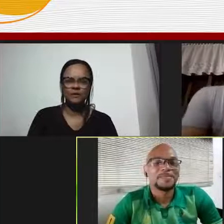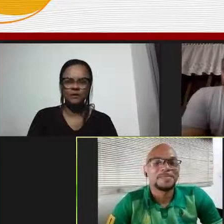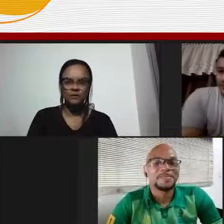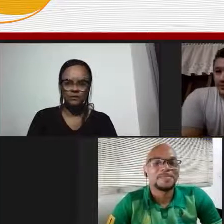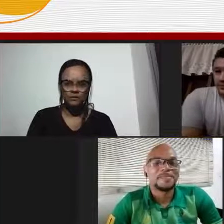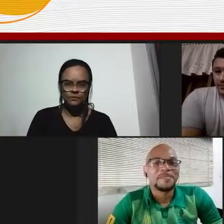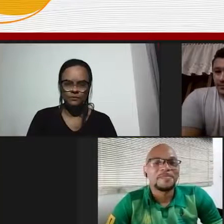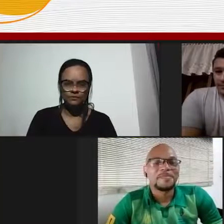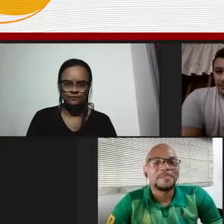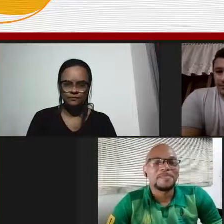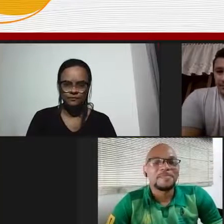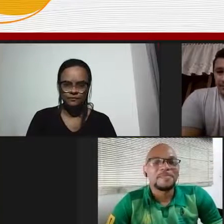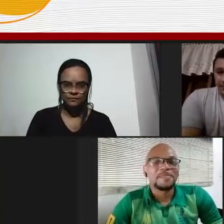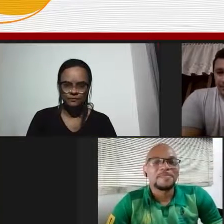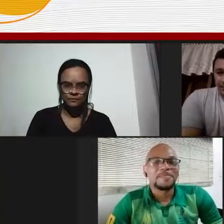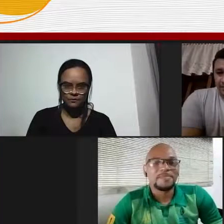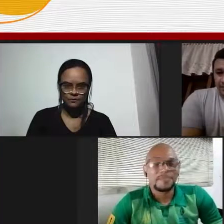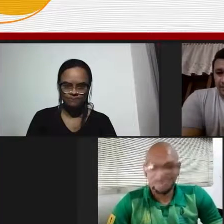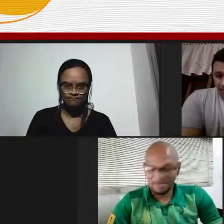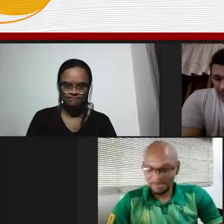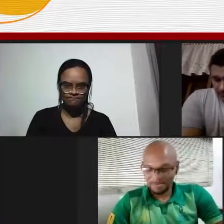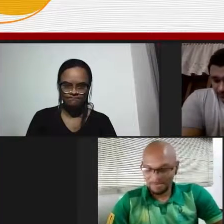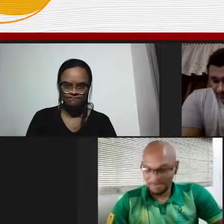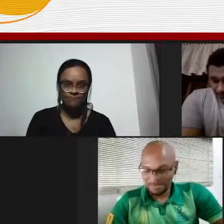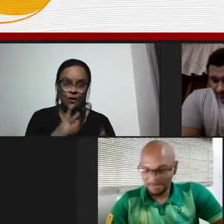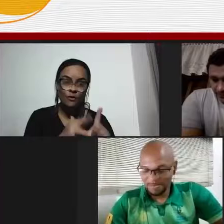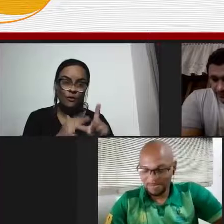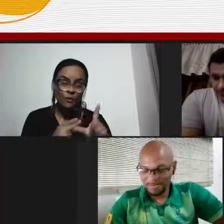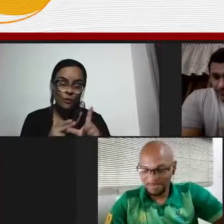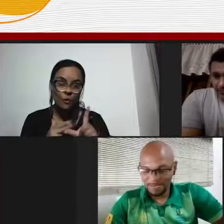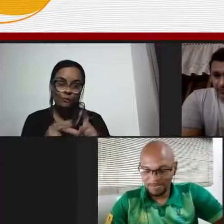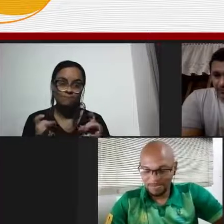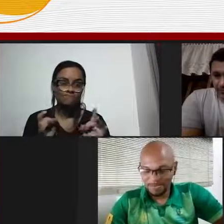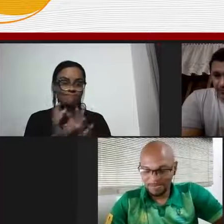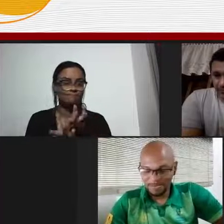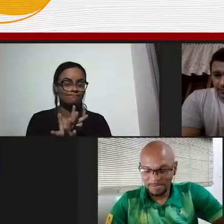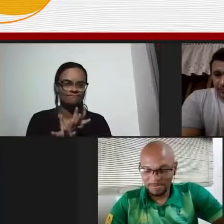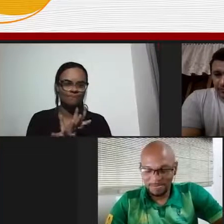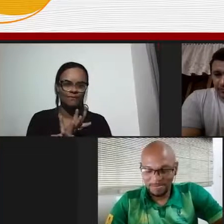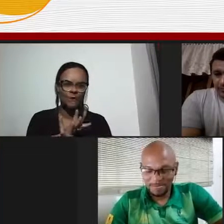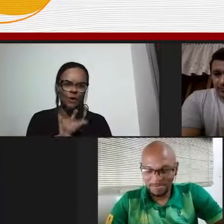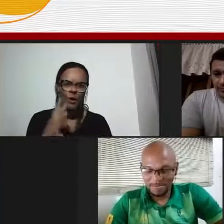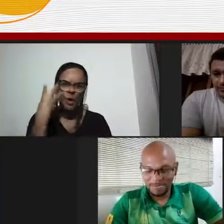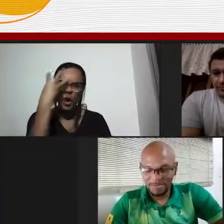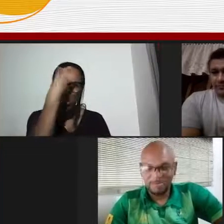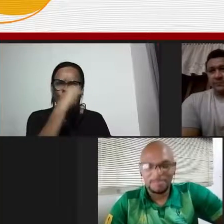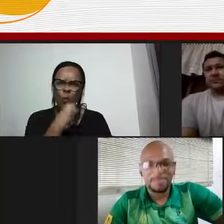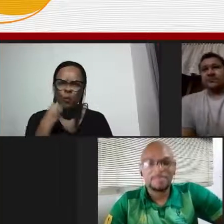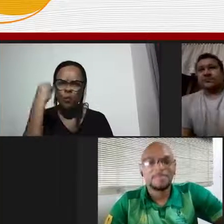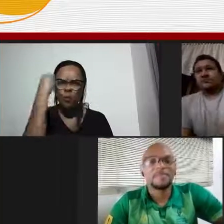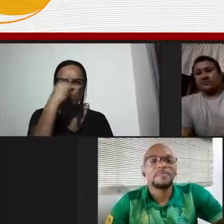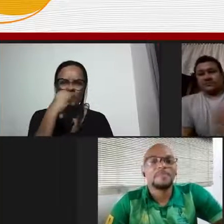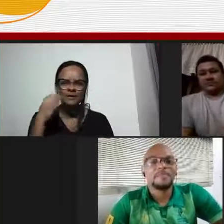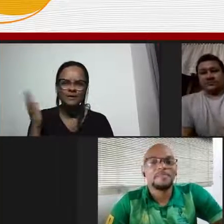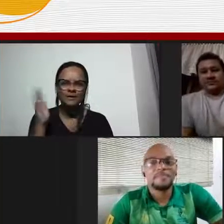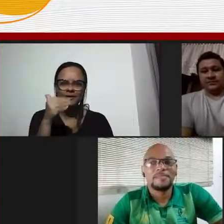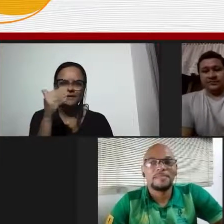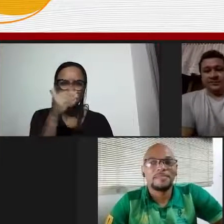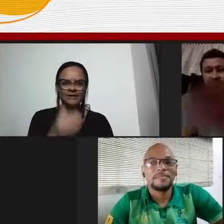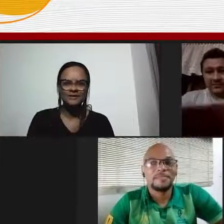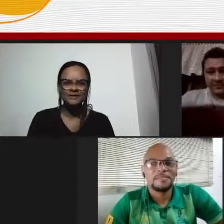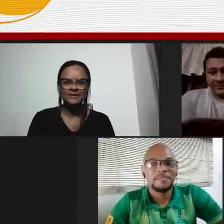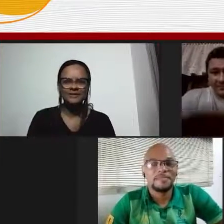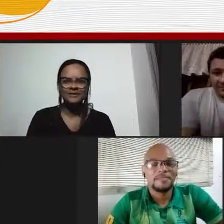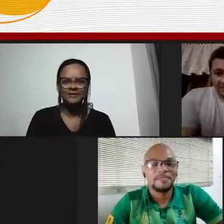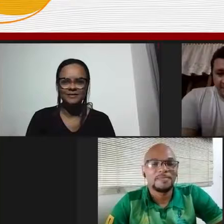É isso aí, pessoal. Nós chegamos ao fim. Poderíamos ficar mais umas 30 horas aqui. O Clodoaldo tem muita